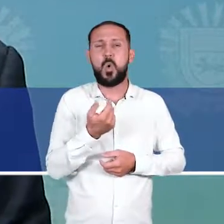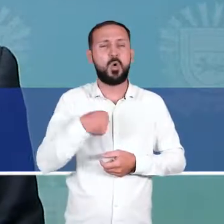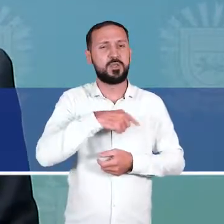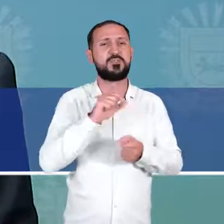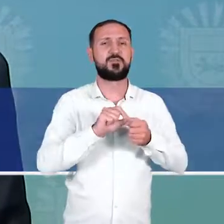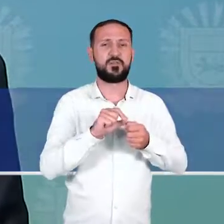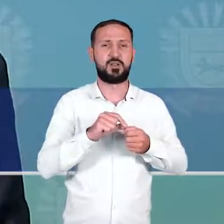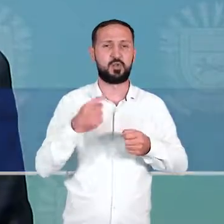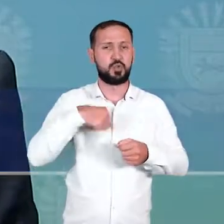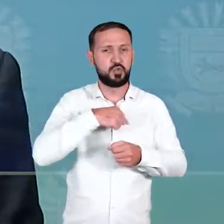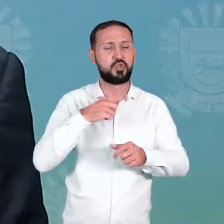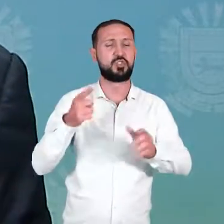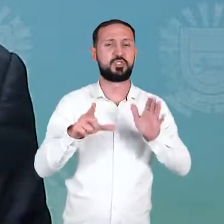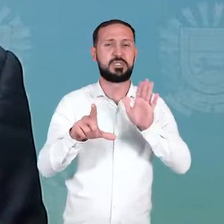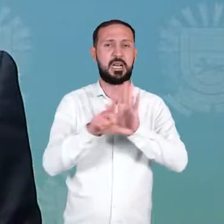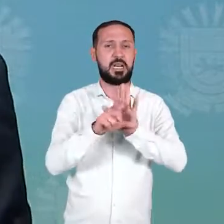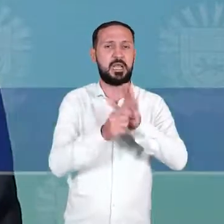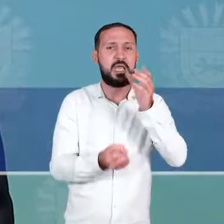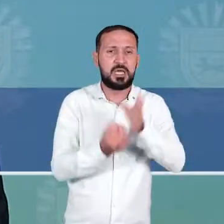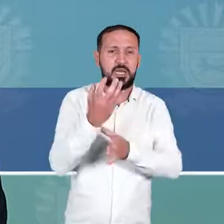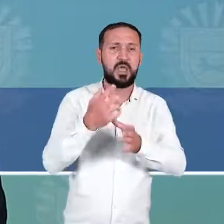devemos fazer na condição de legislador.